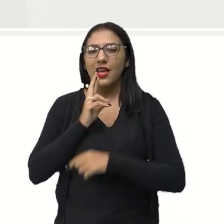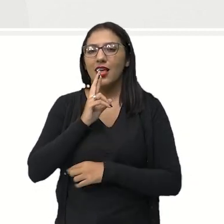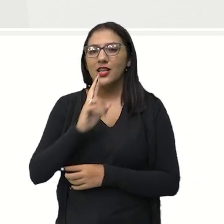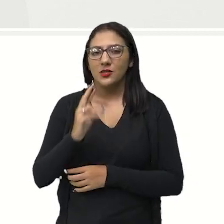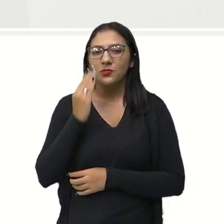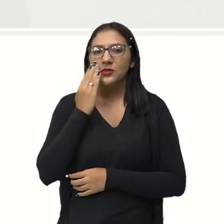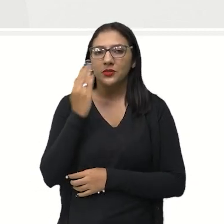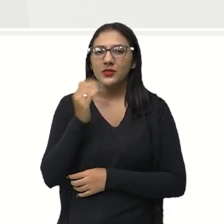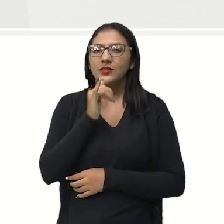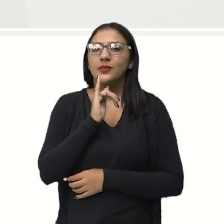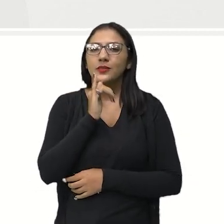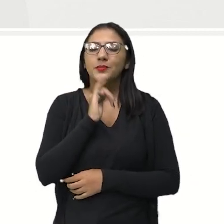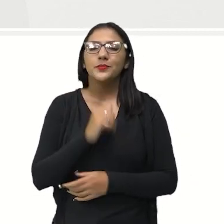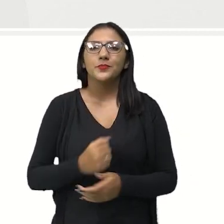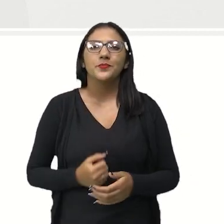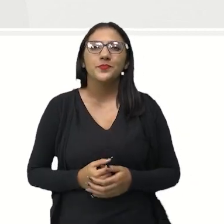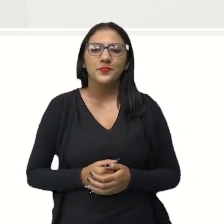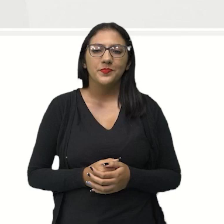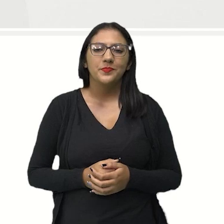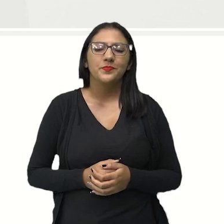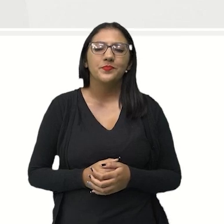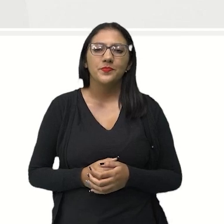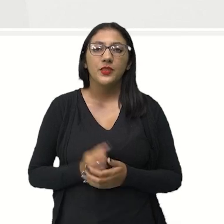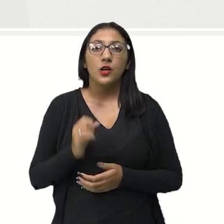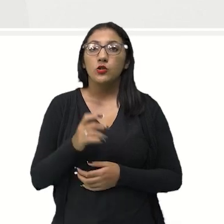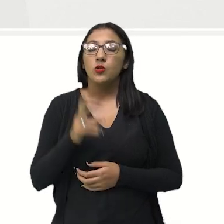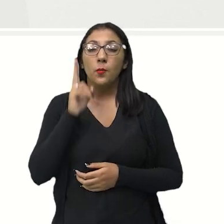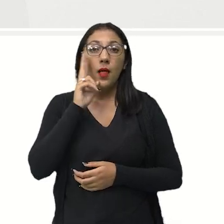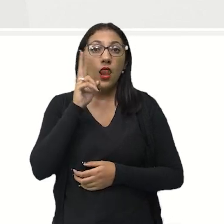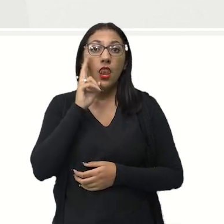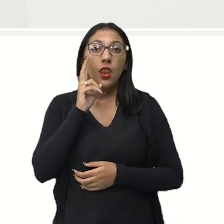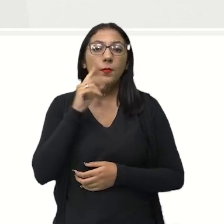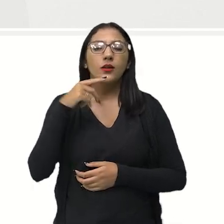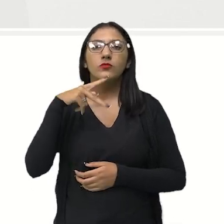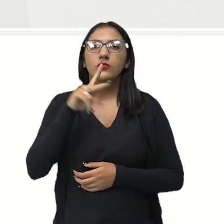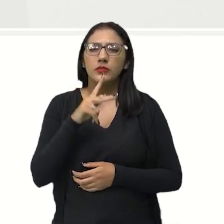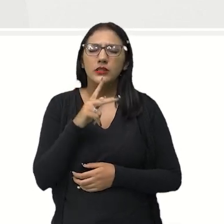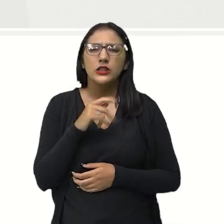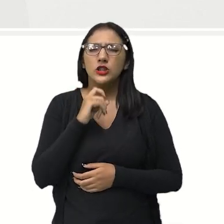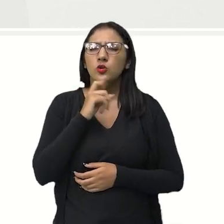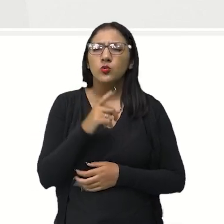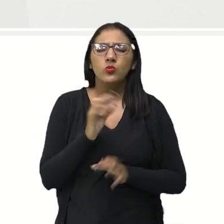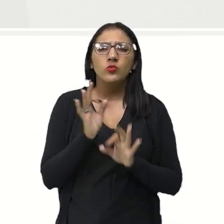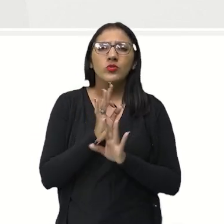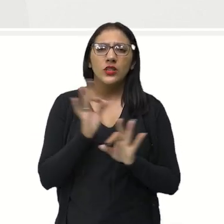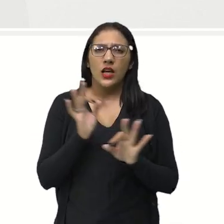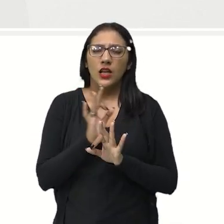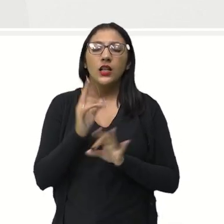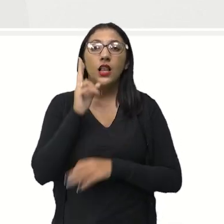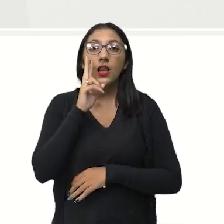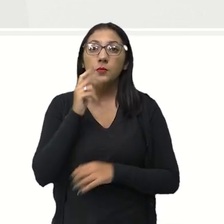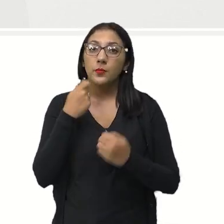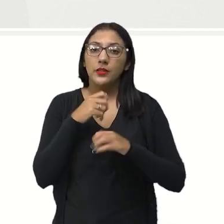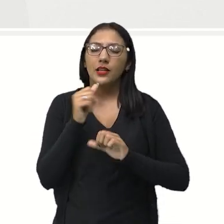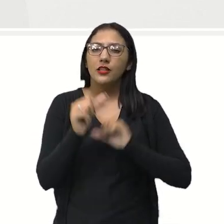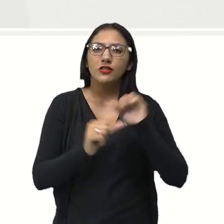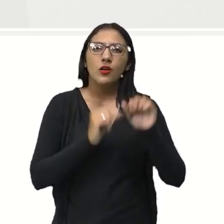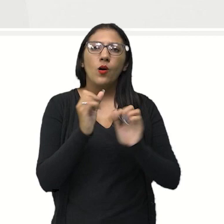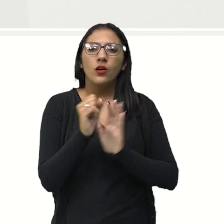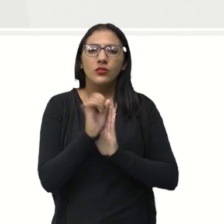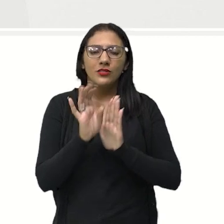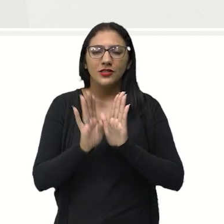nosso terceiro exemplo, tá? Só para deixar bem claro aí que a operação foi feita